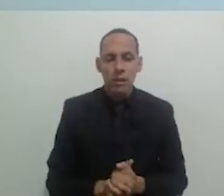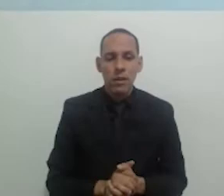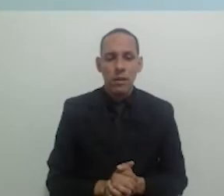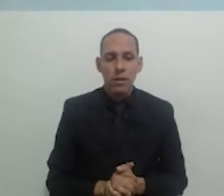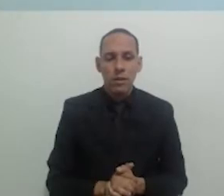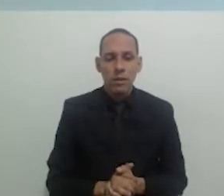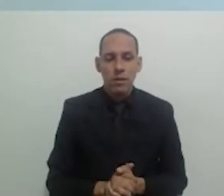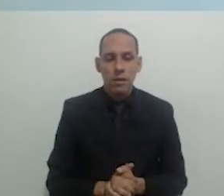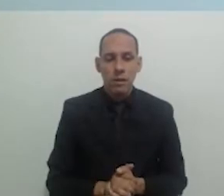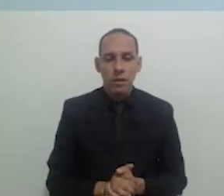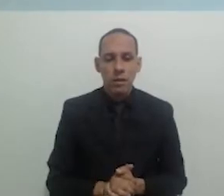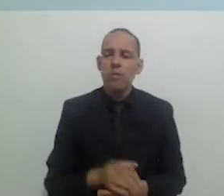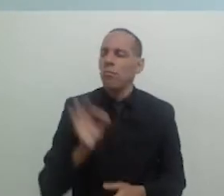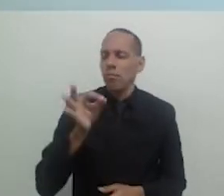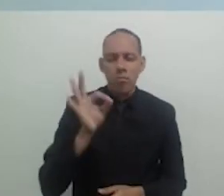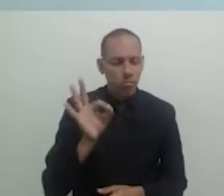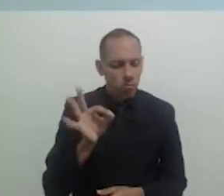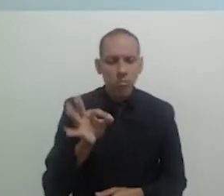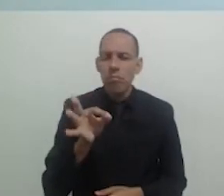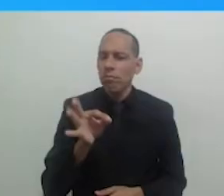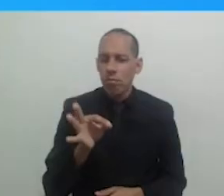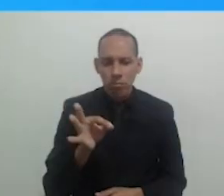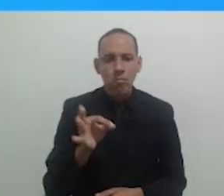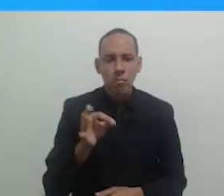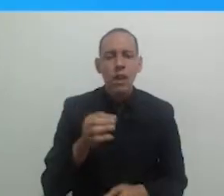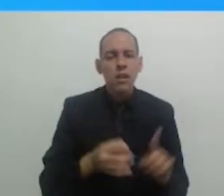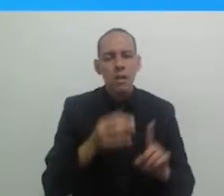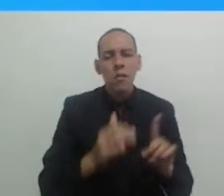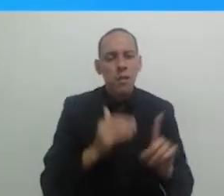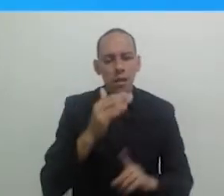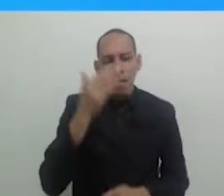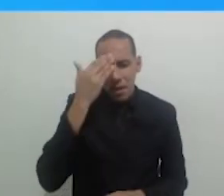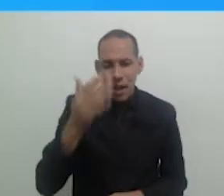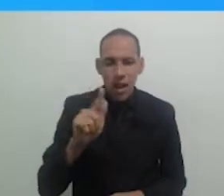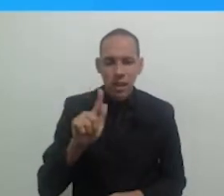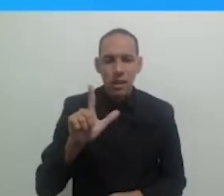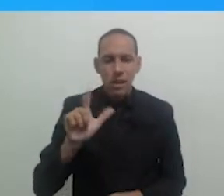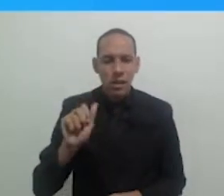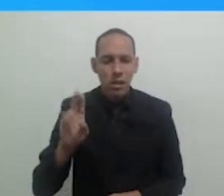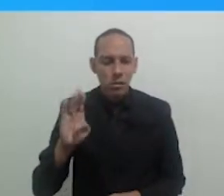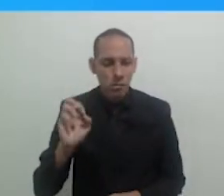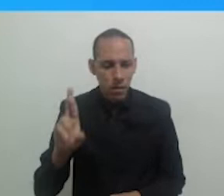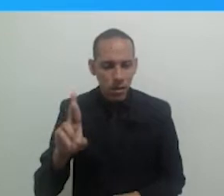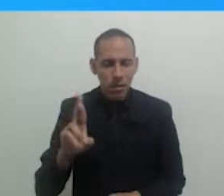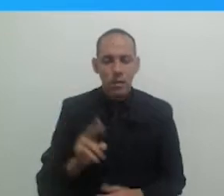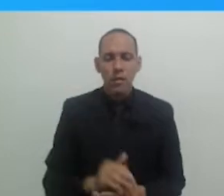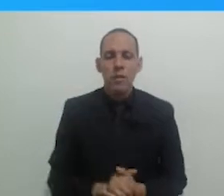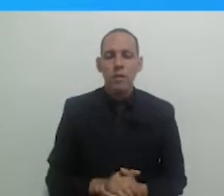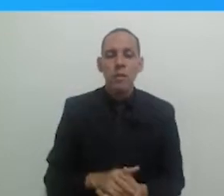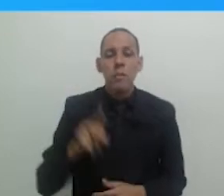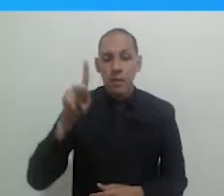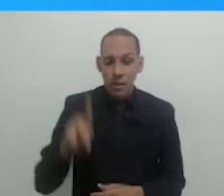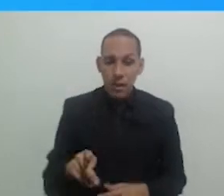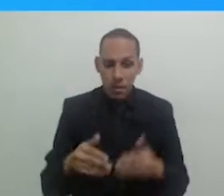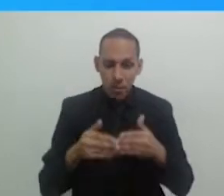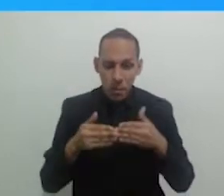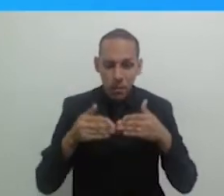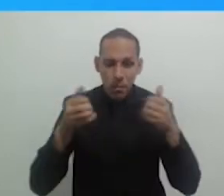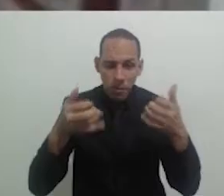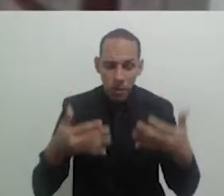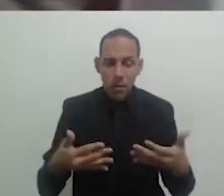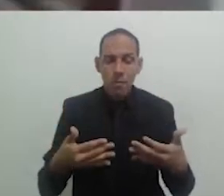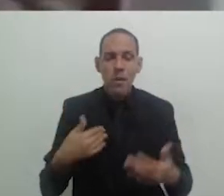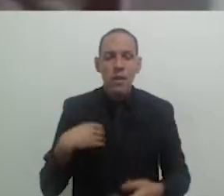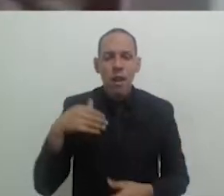dúvida. Embargador Glauber. Obrigado, embargador Glauber. Pois não, presidente, pela ordem. Pois eu não. Vi o voto de Vossa